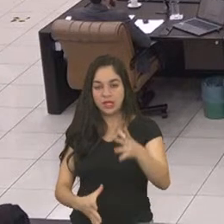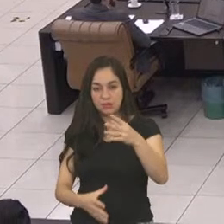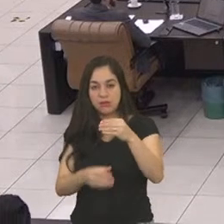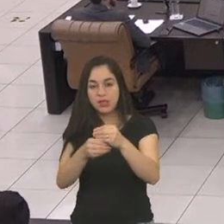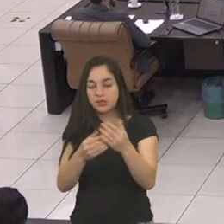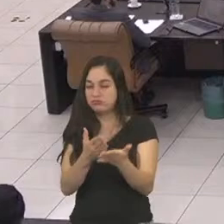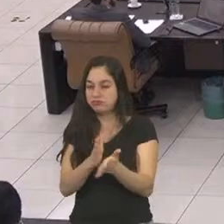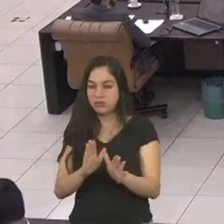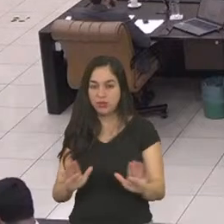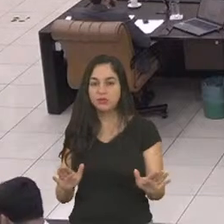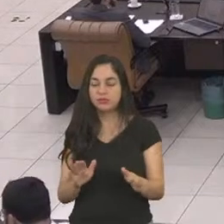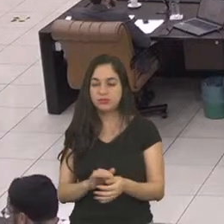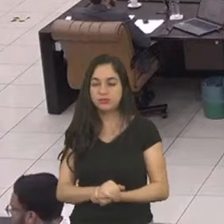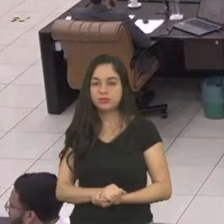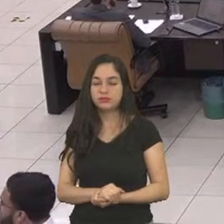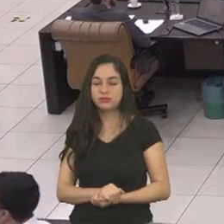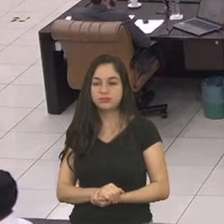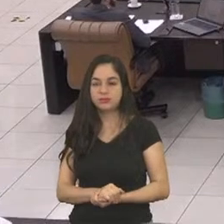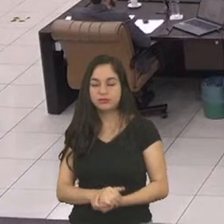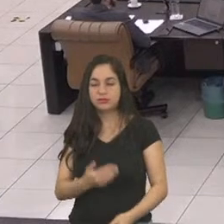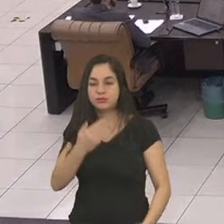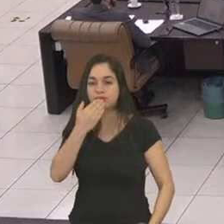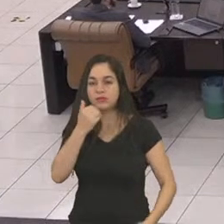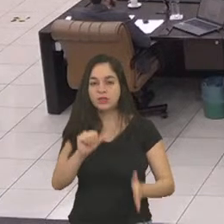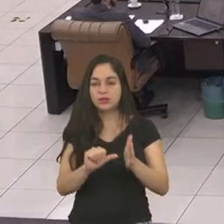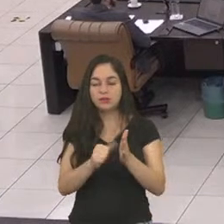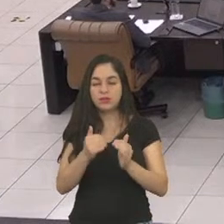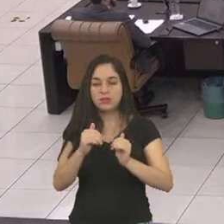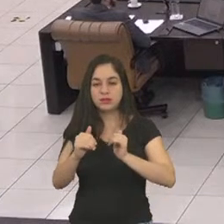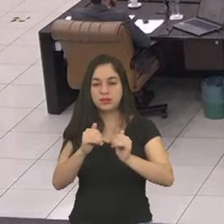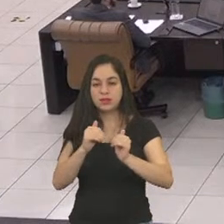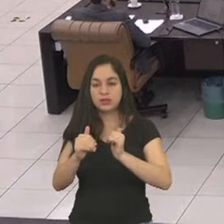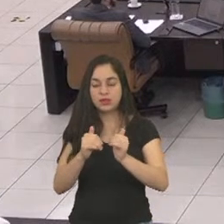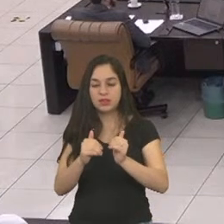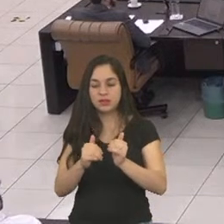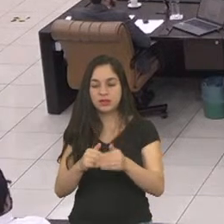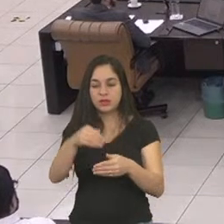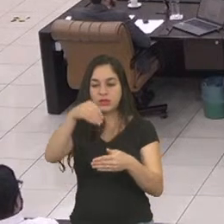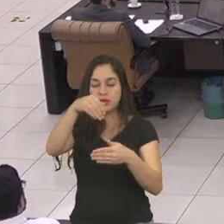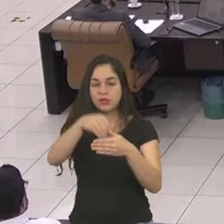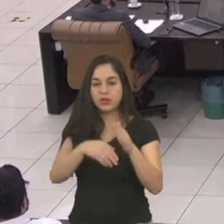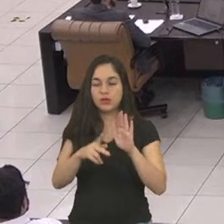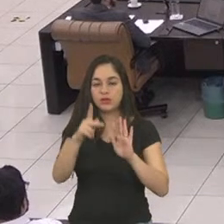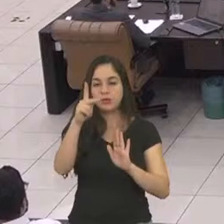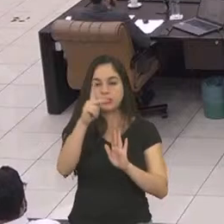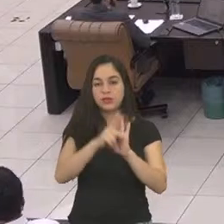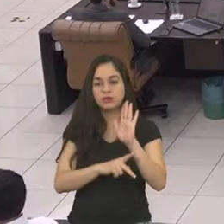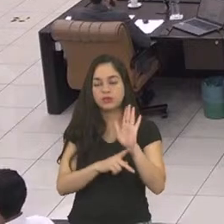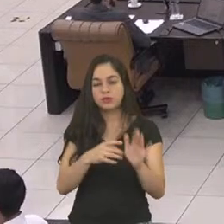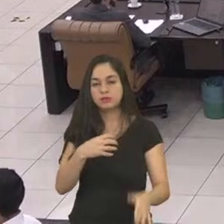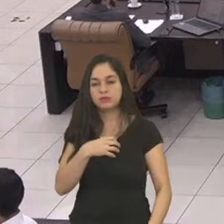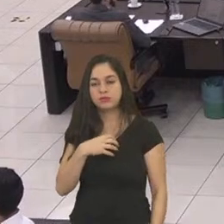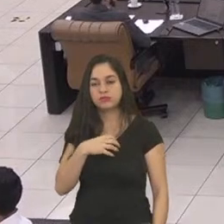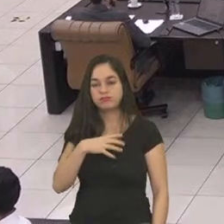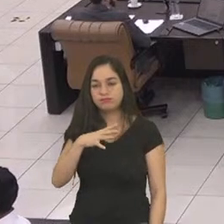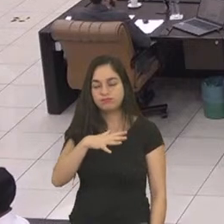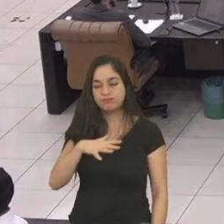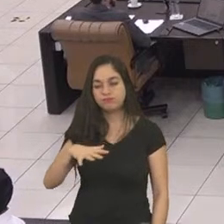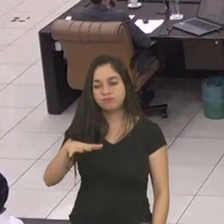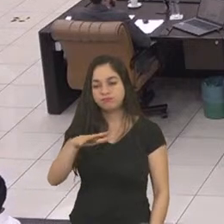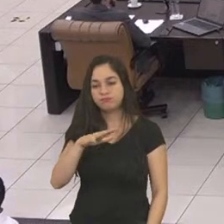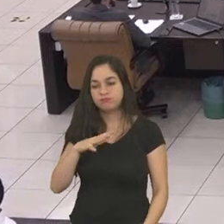emenda. Peço à primeira secretária que proceda à votação nominal do projeto na forma